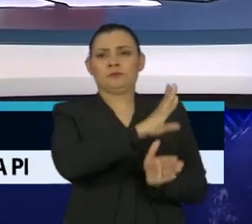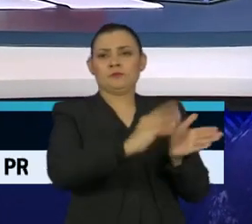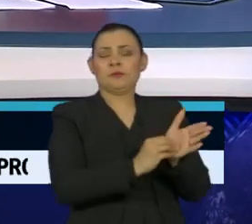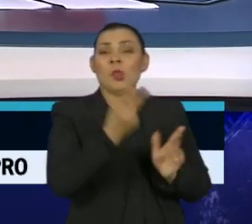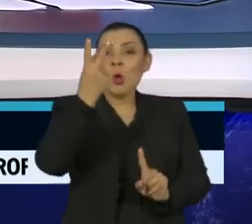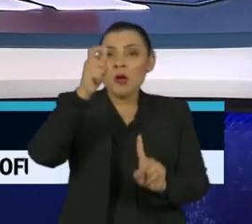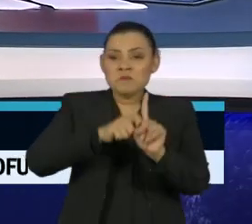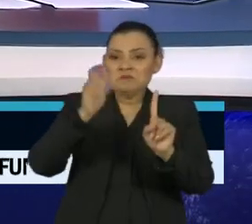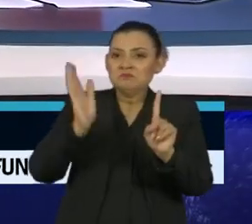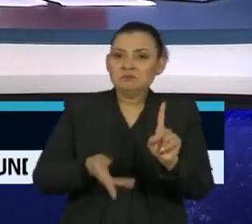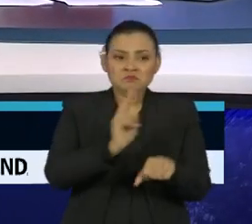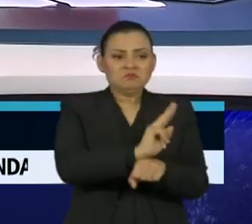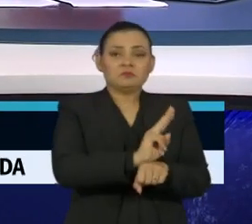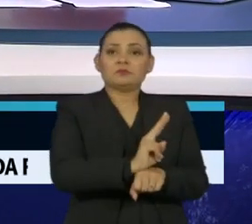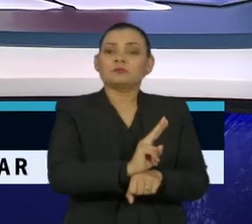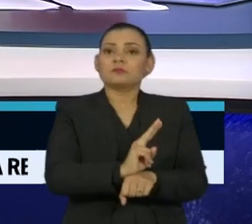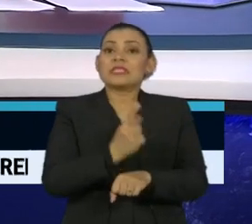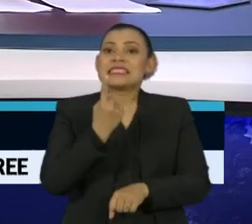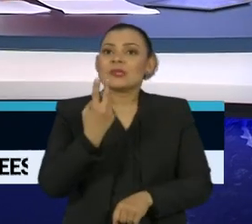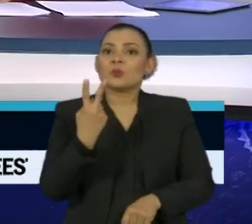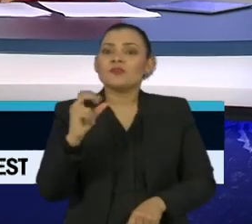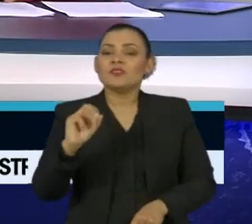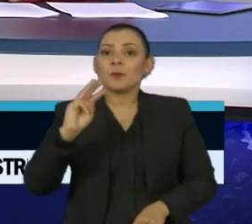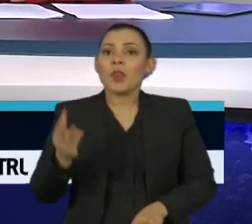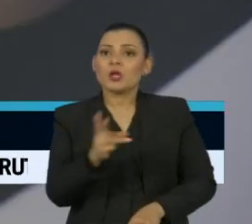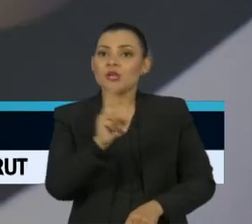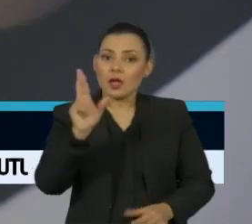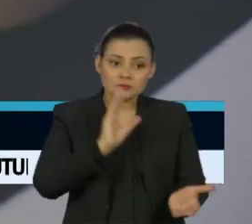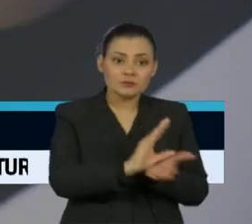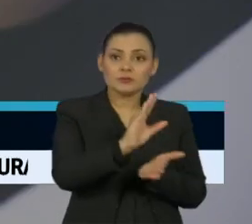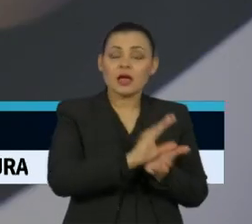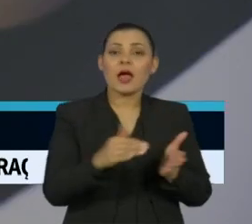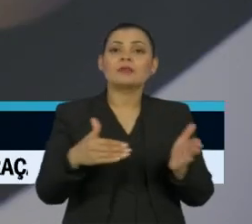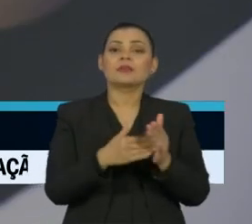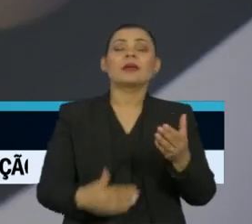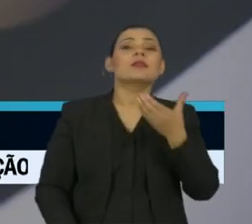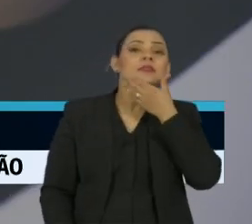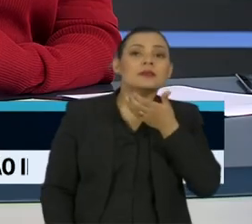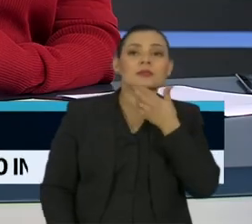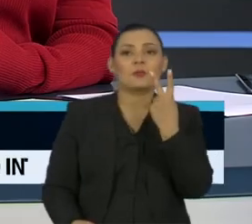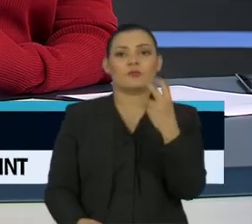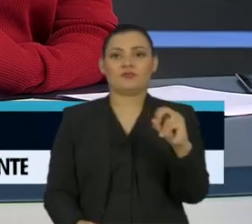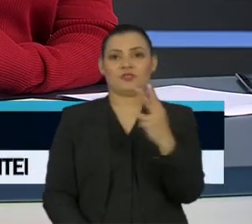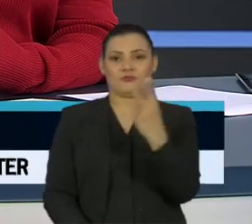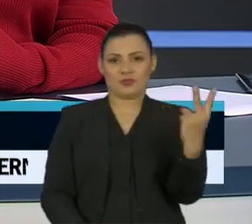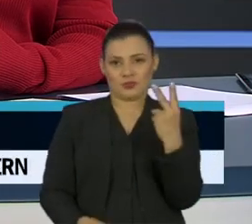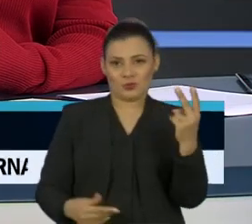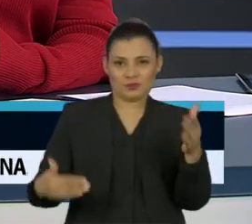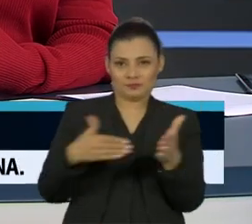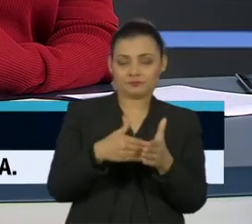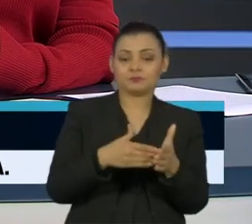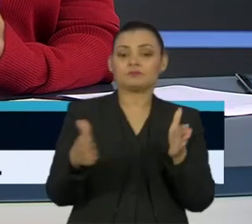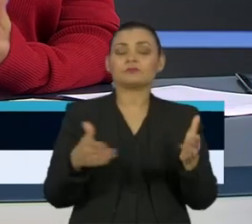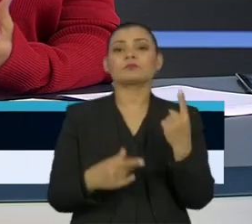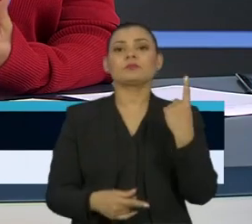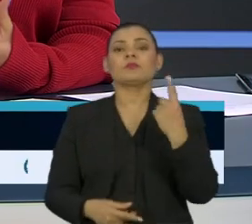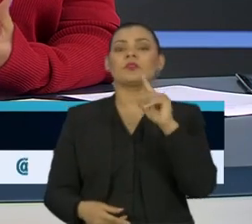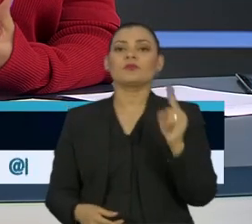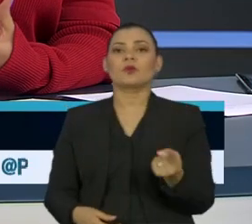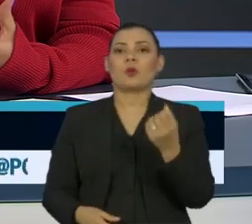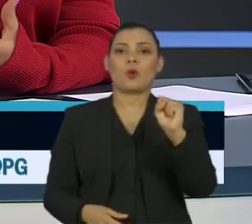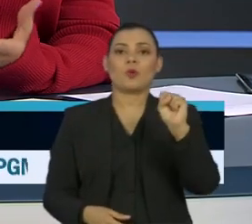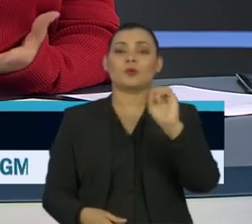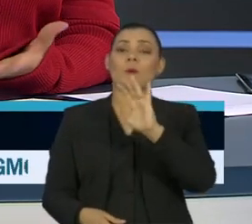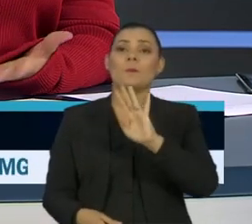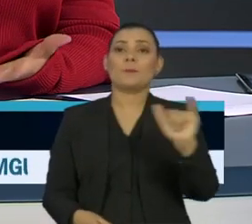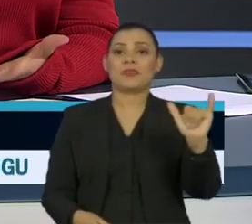meses de jeová na floresta teria custo de 120 milhões de reais até dezembro de 2022 que é a proposta seria de 1,8 bilhão